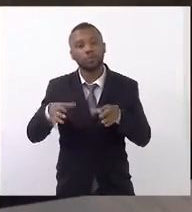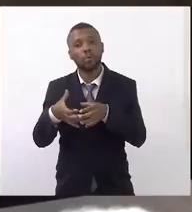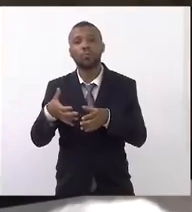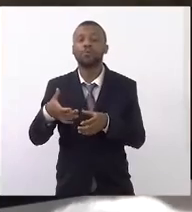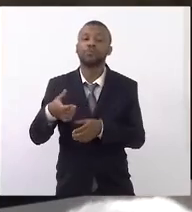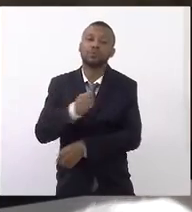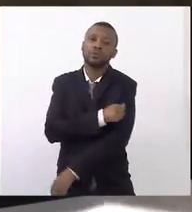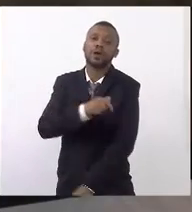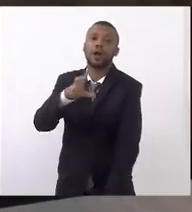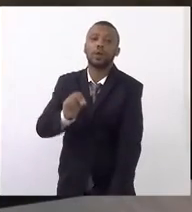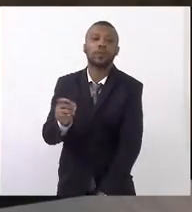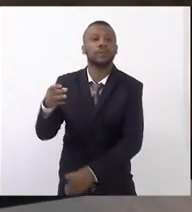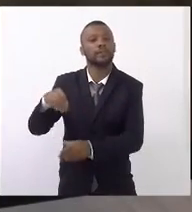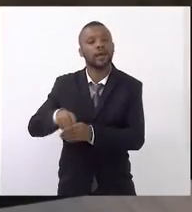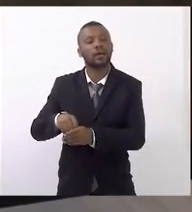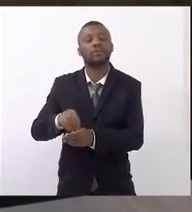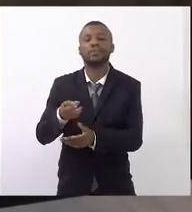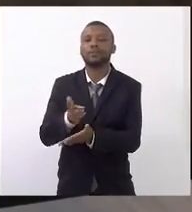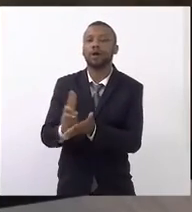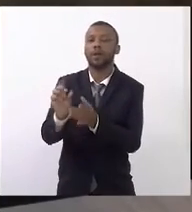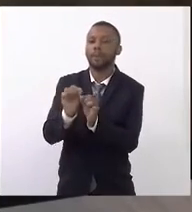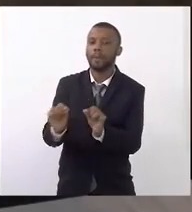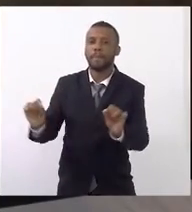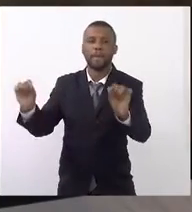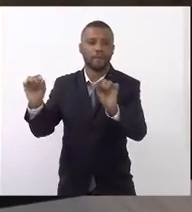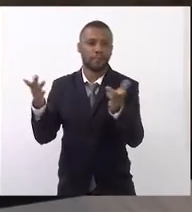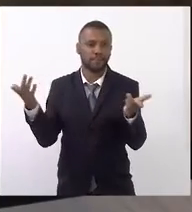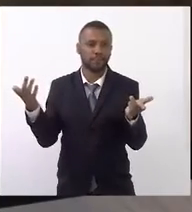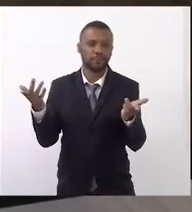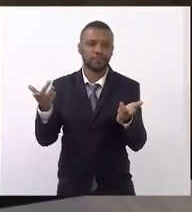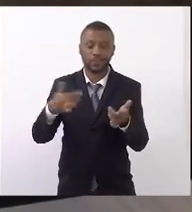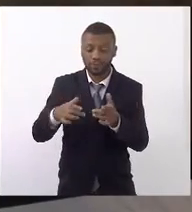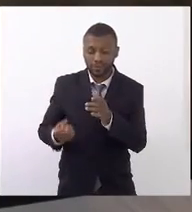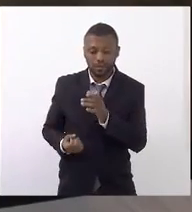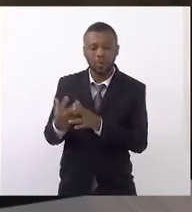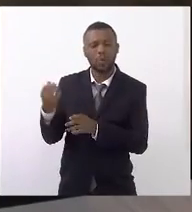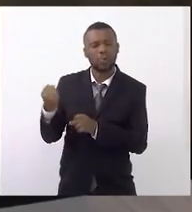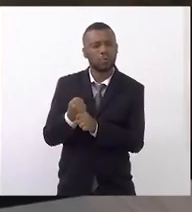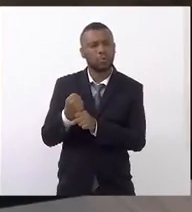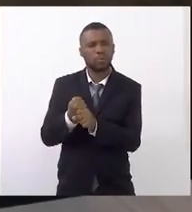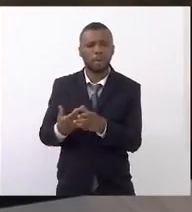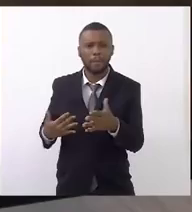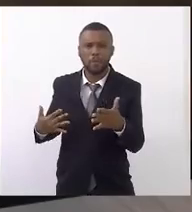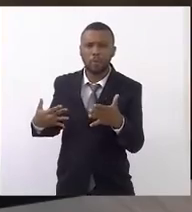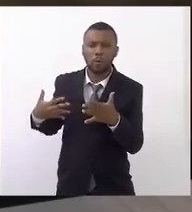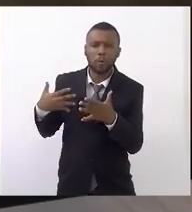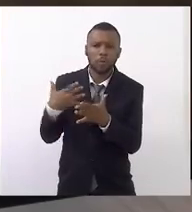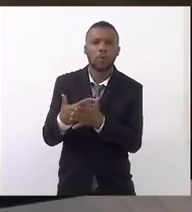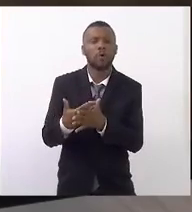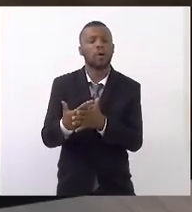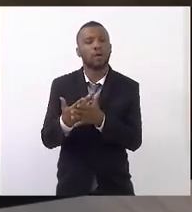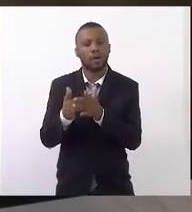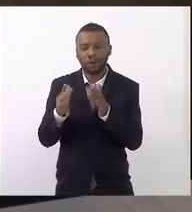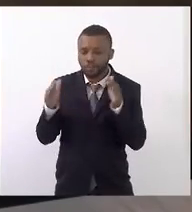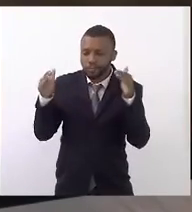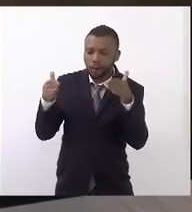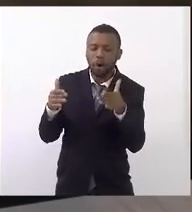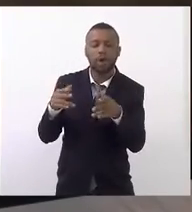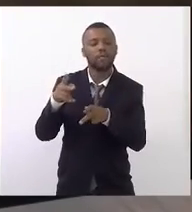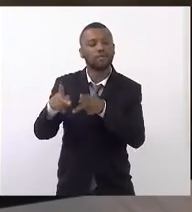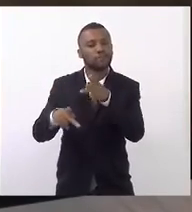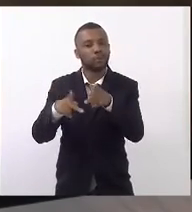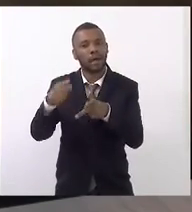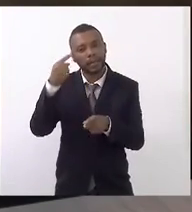Então, uma universidade que desde a sua fundação e por toda a sua história perseguiu a popularização, a ideia de uma